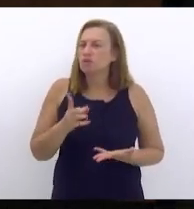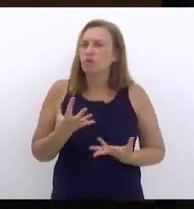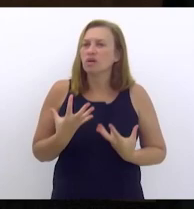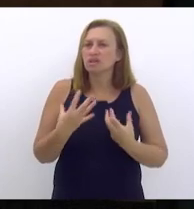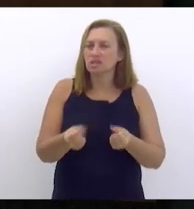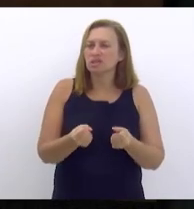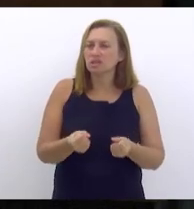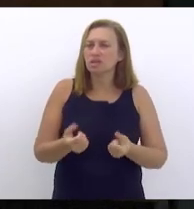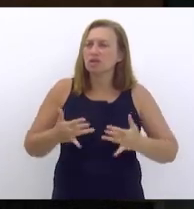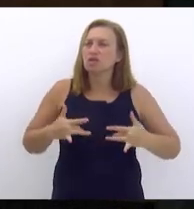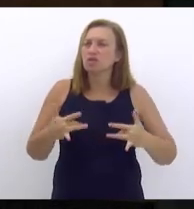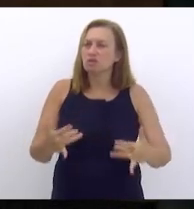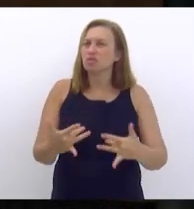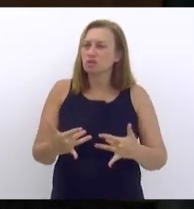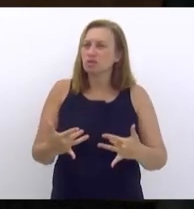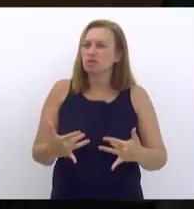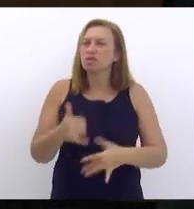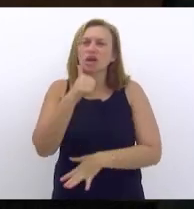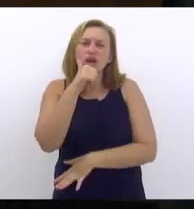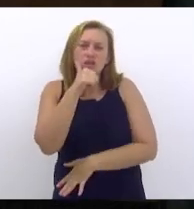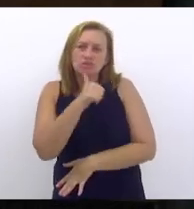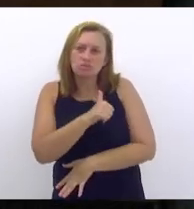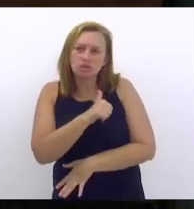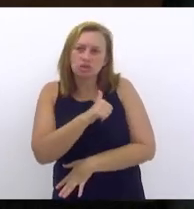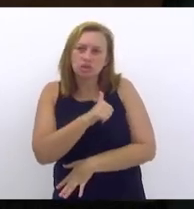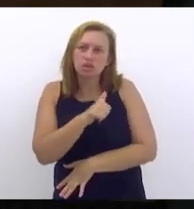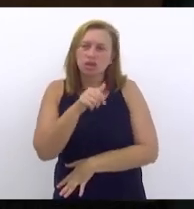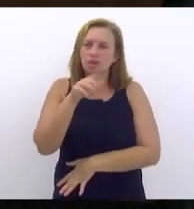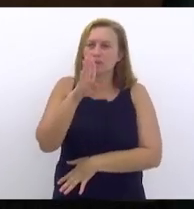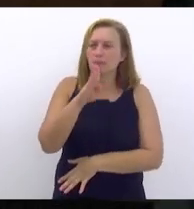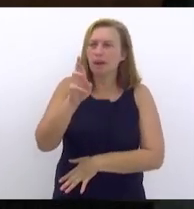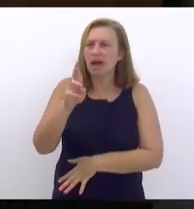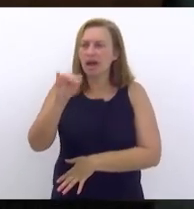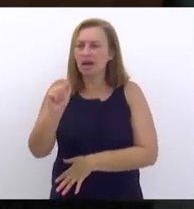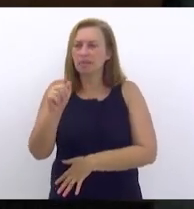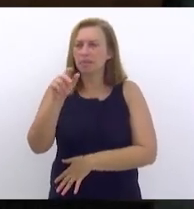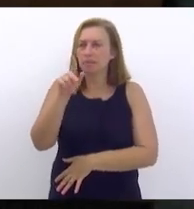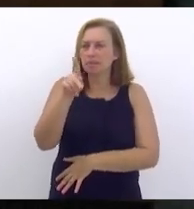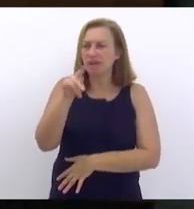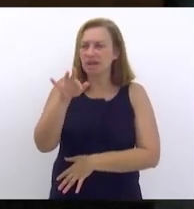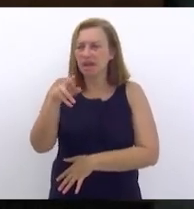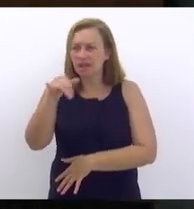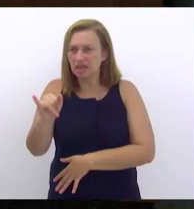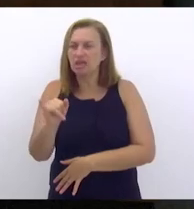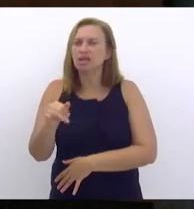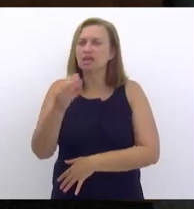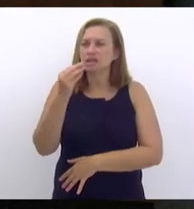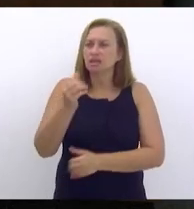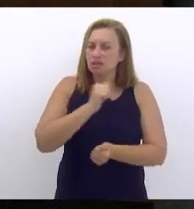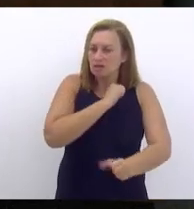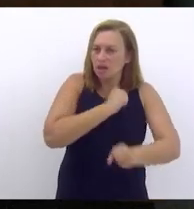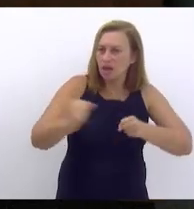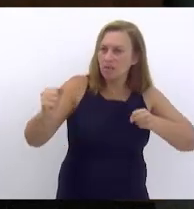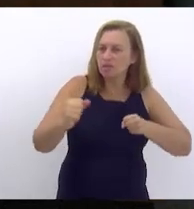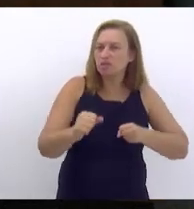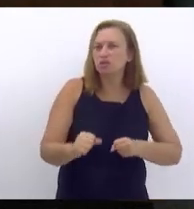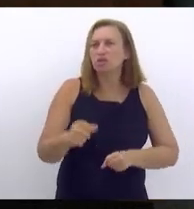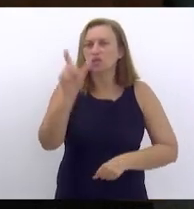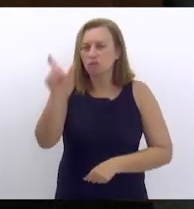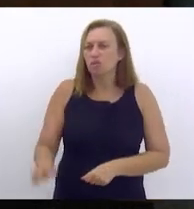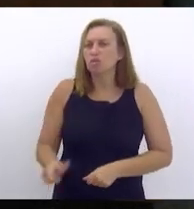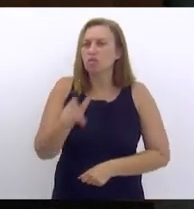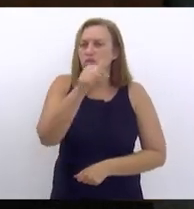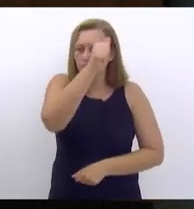solidarizo às meninas de Barra do Piraí e repudio veementemente o prefeito